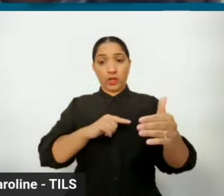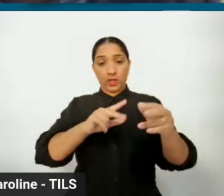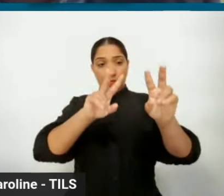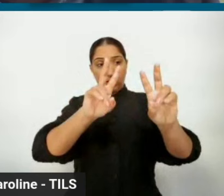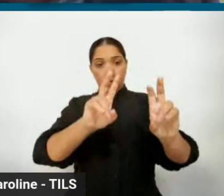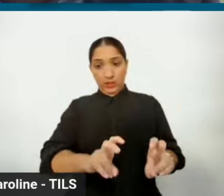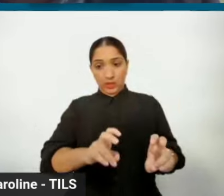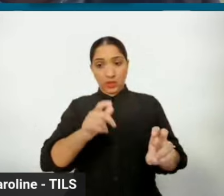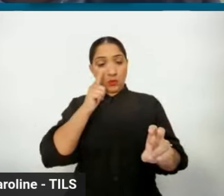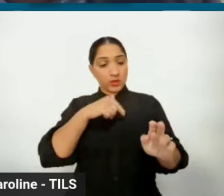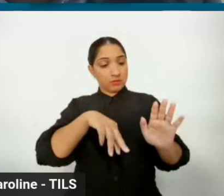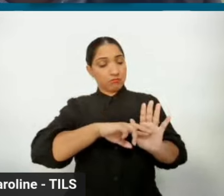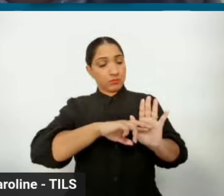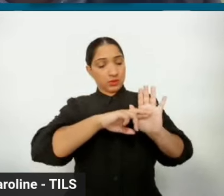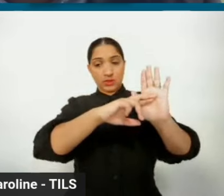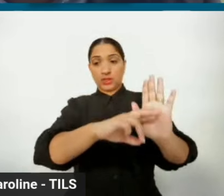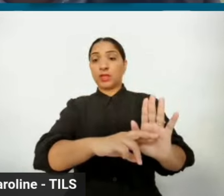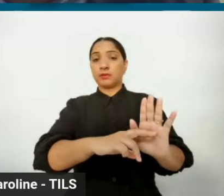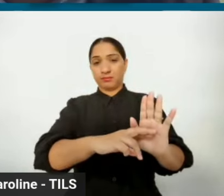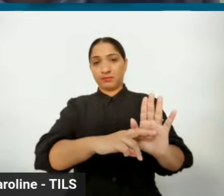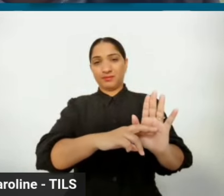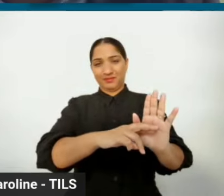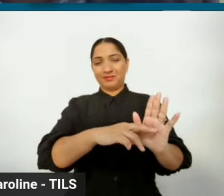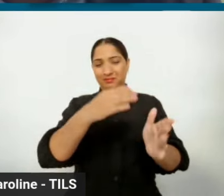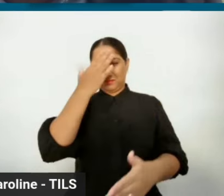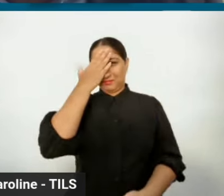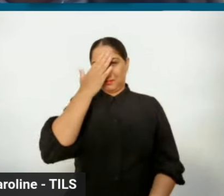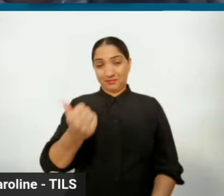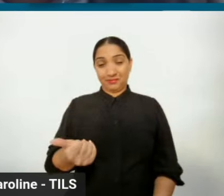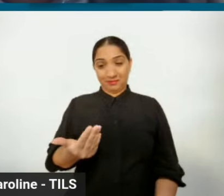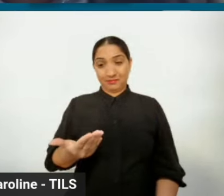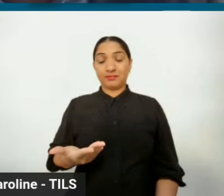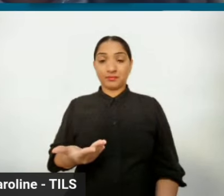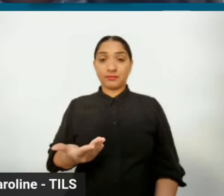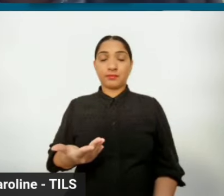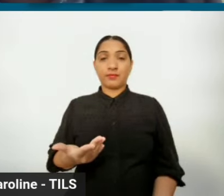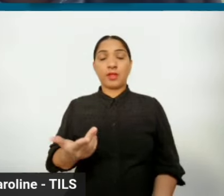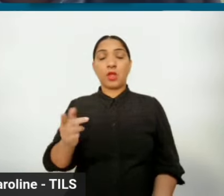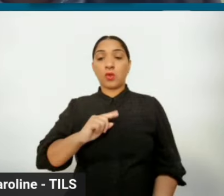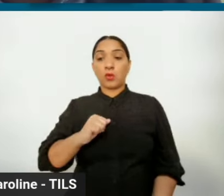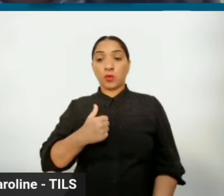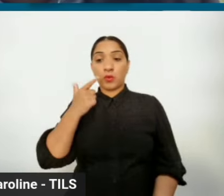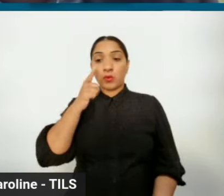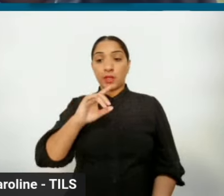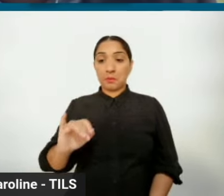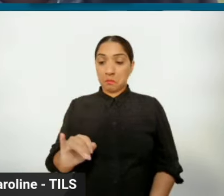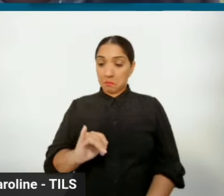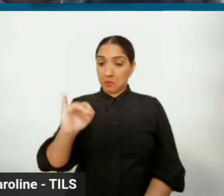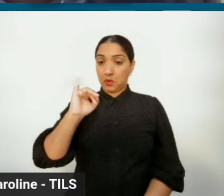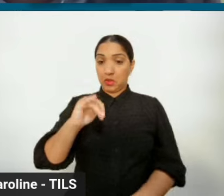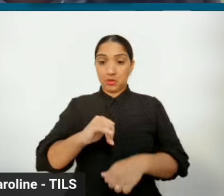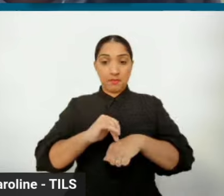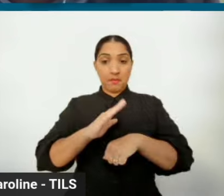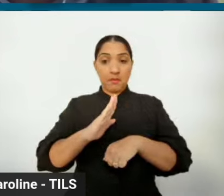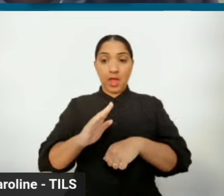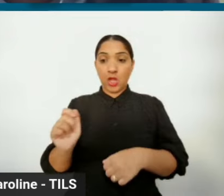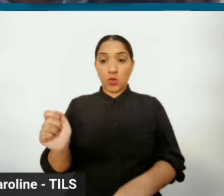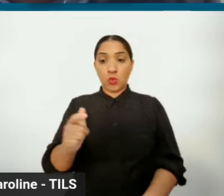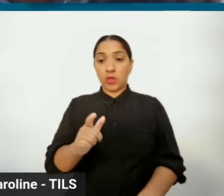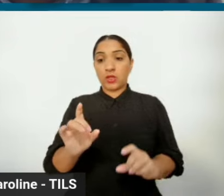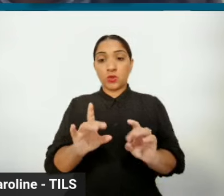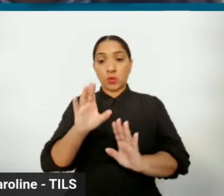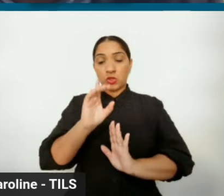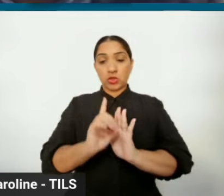efetiva representatividade das pessoas com deficiência, né? Porque é isso que importa, mais do que o direito de ser candidato, de